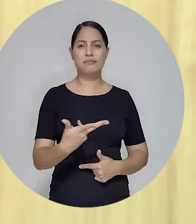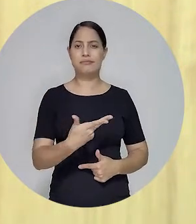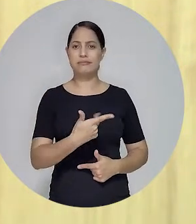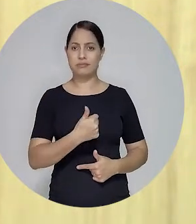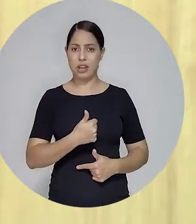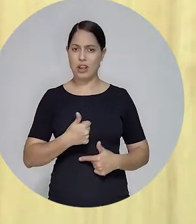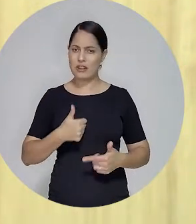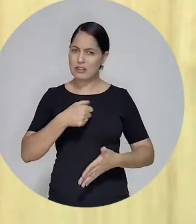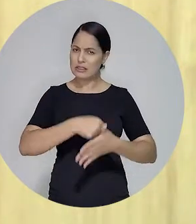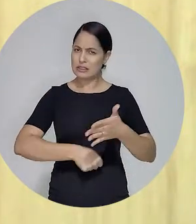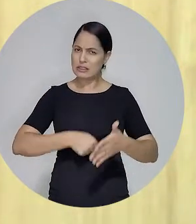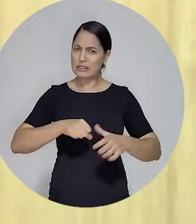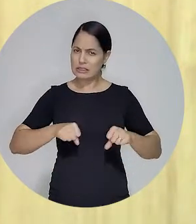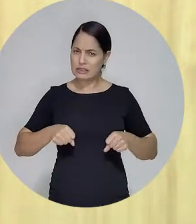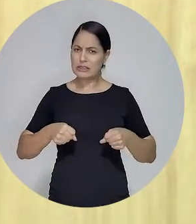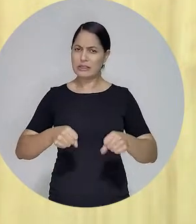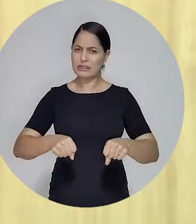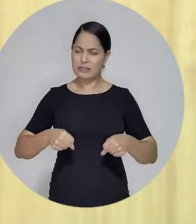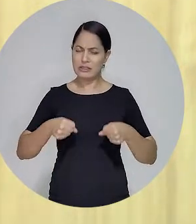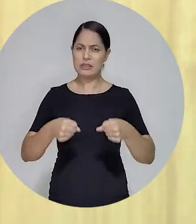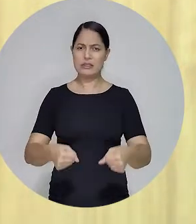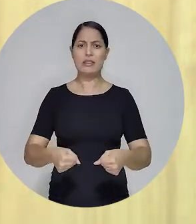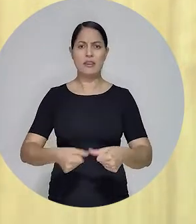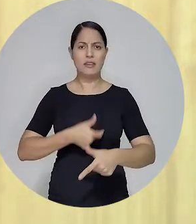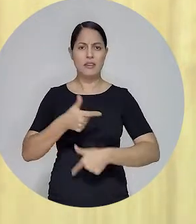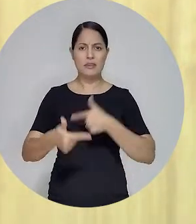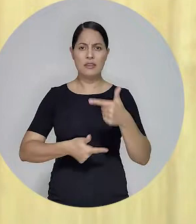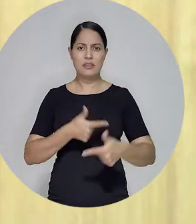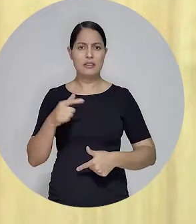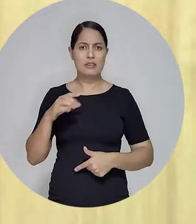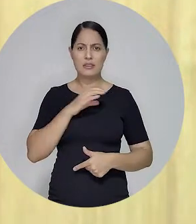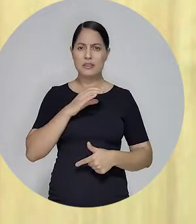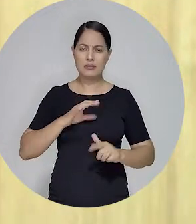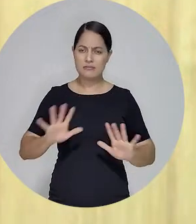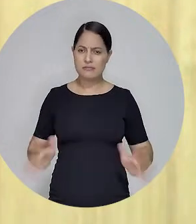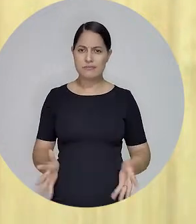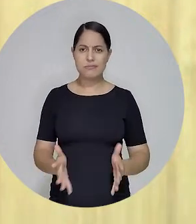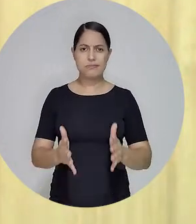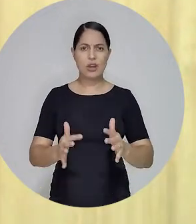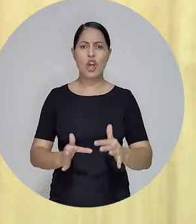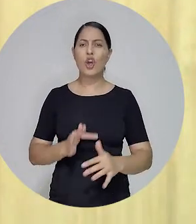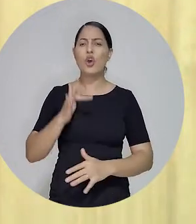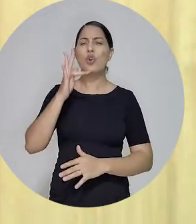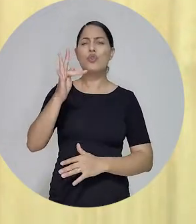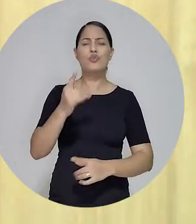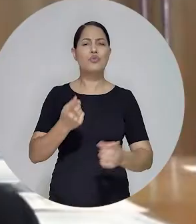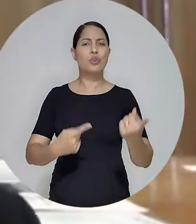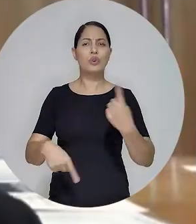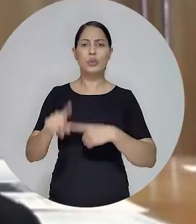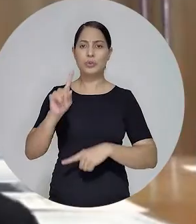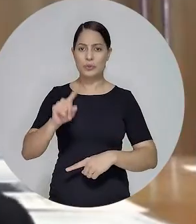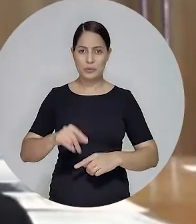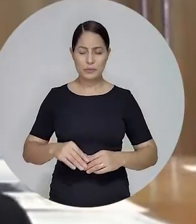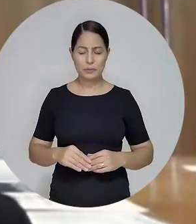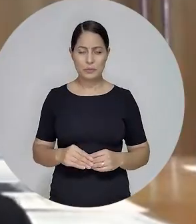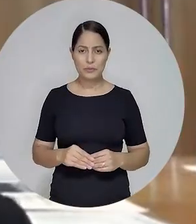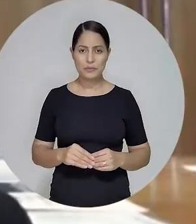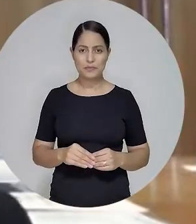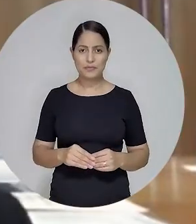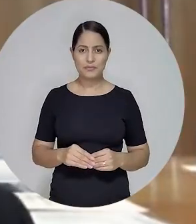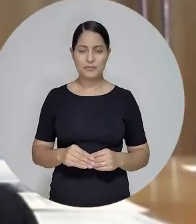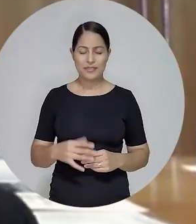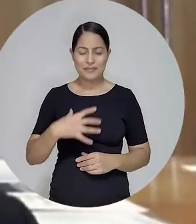de excelência e qualidade, constituem as alavancas que os impulsionam para o futuro. E é com